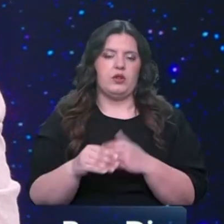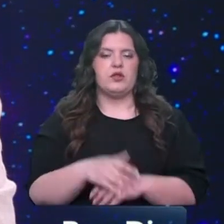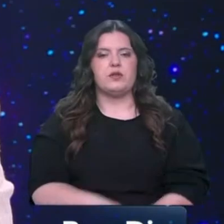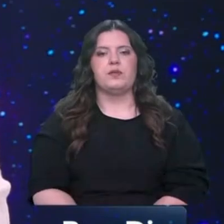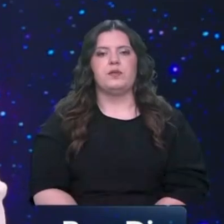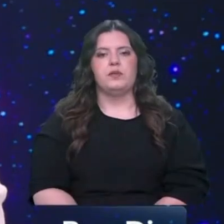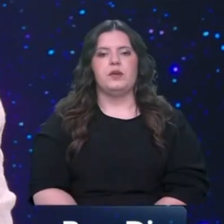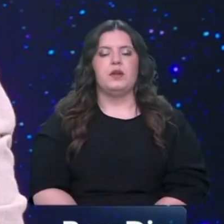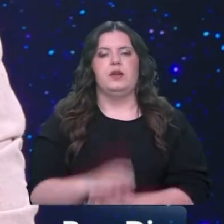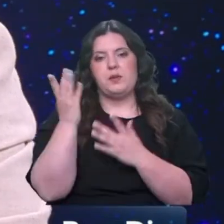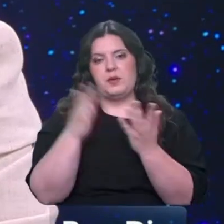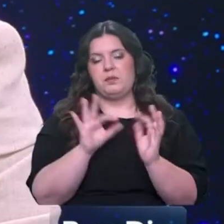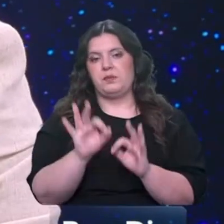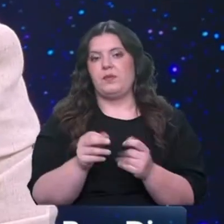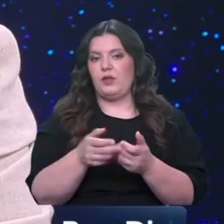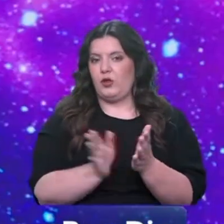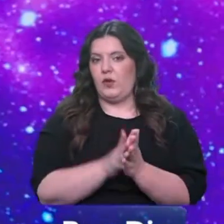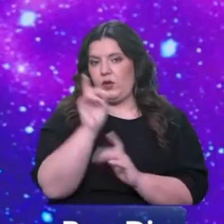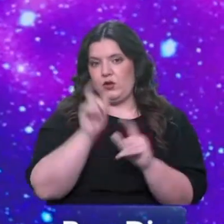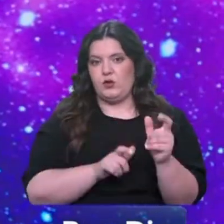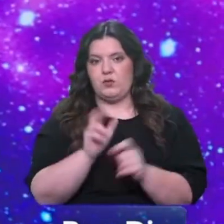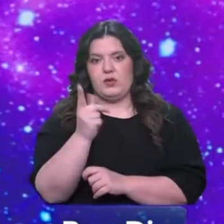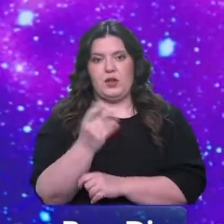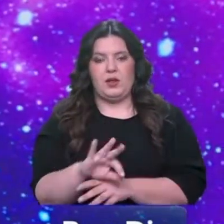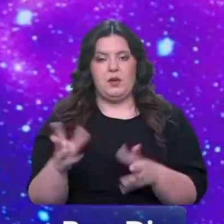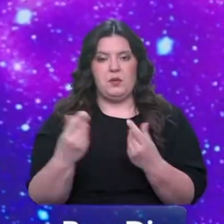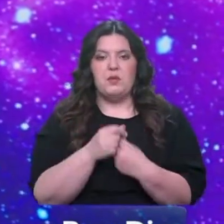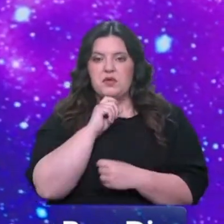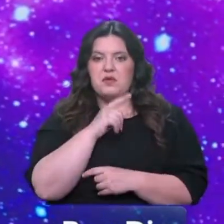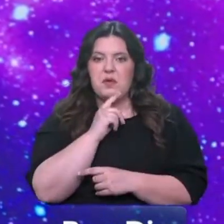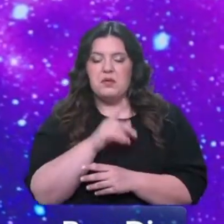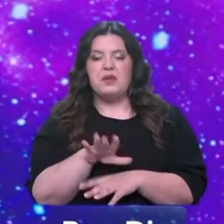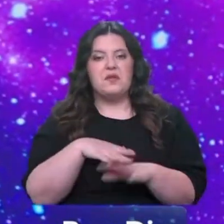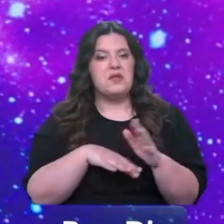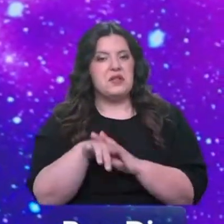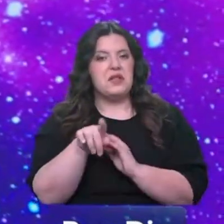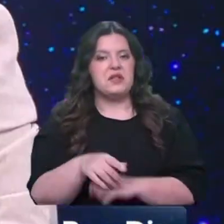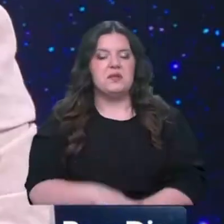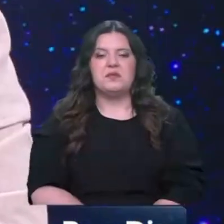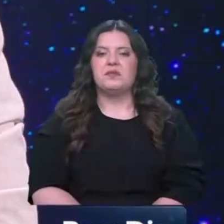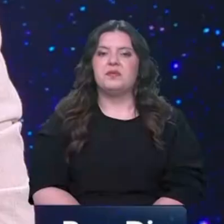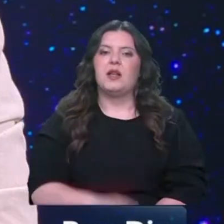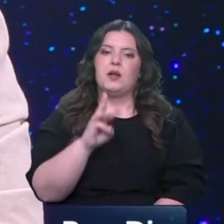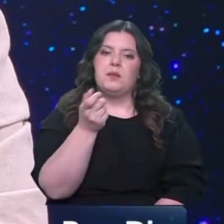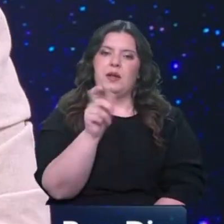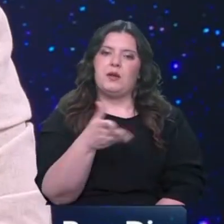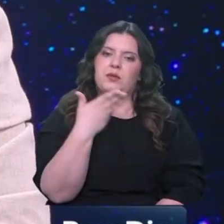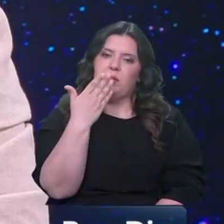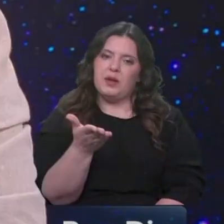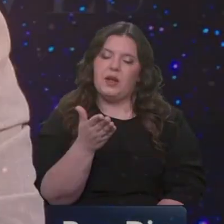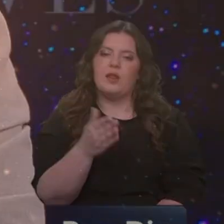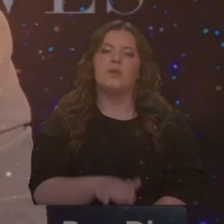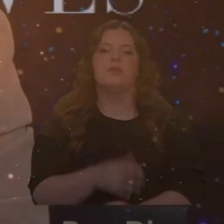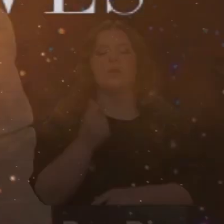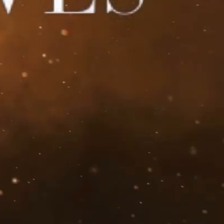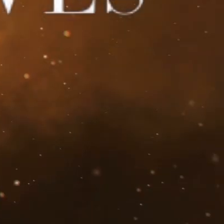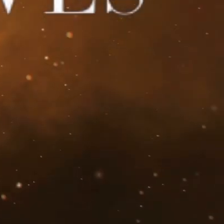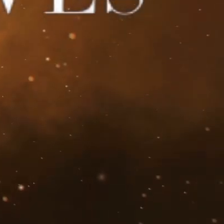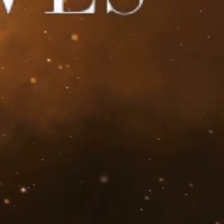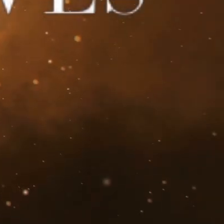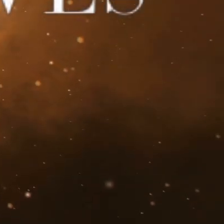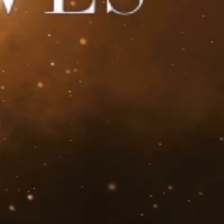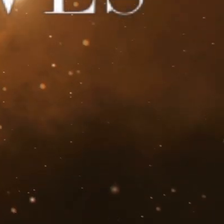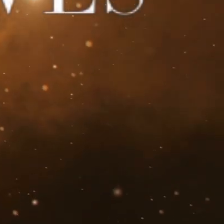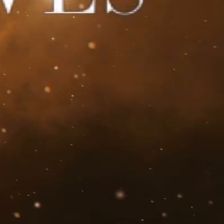apresentado. Talvez se eu juntar aqui todas as pessoas da RTP, é possível, talvez seja possível. Miguel, muito obrigado. Muito obrigado, Jorge. Até para a semana. Até para a semana.